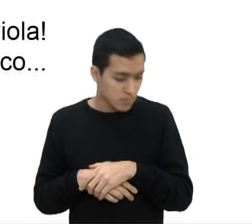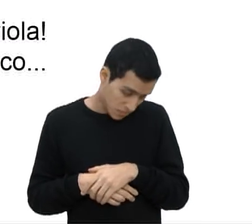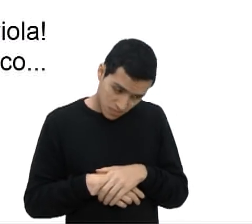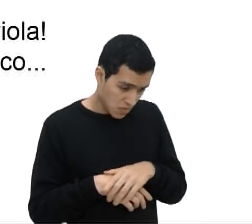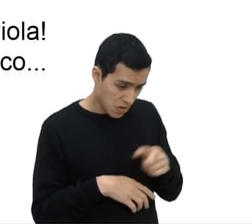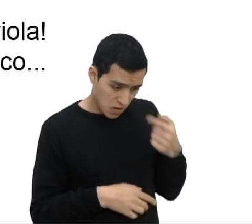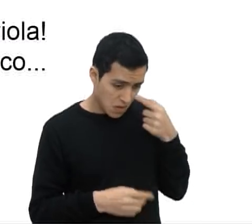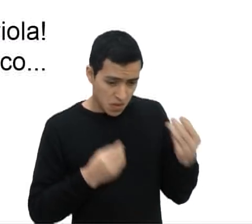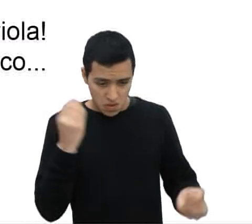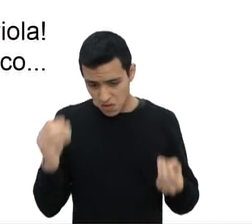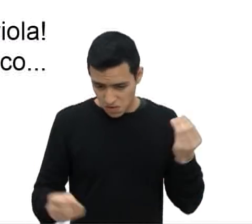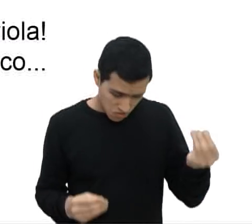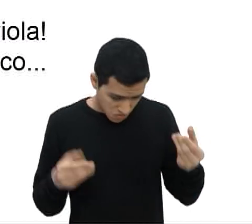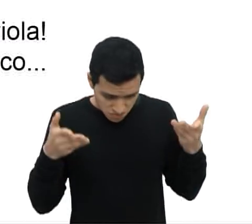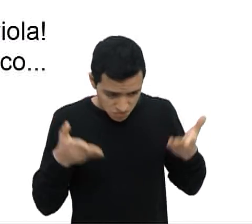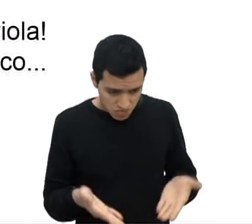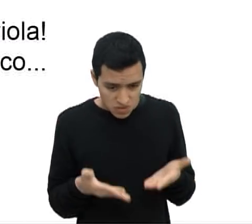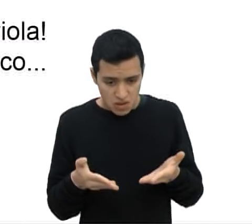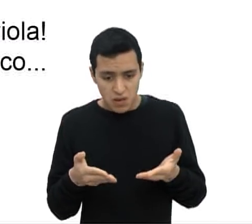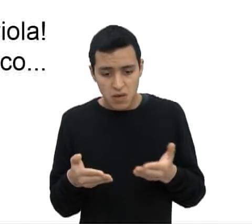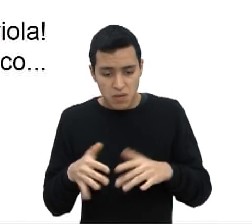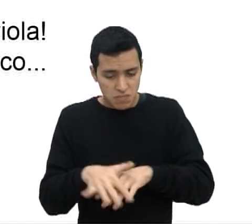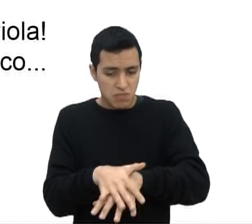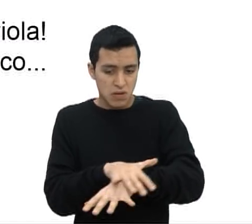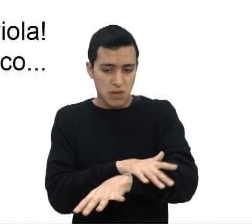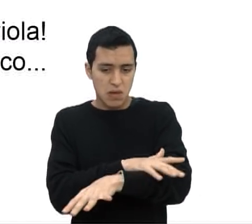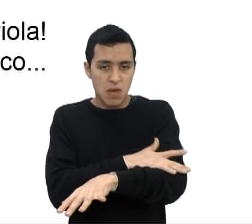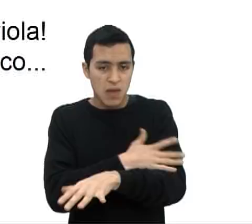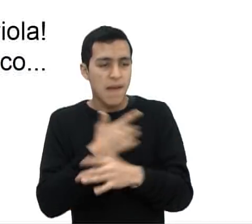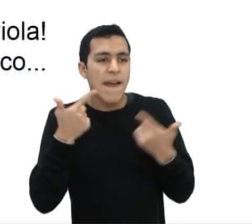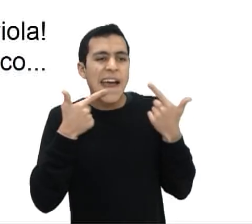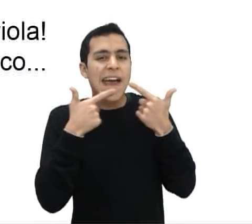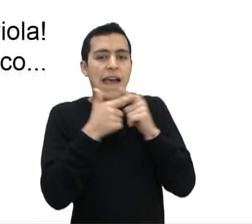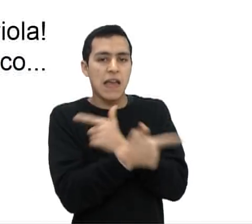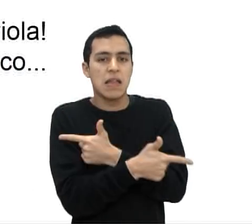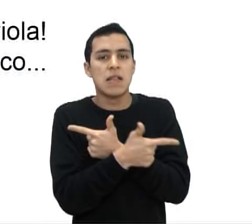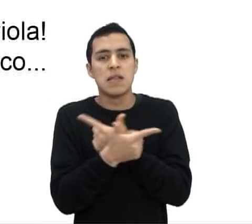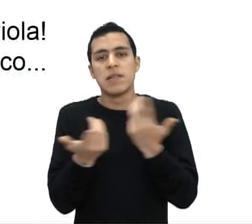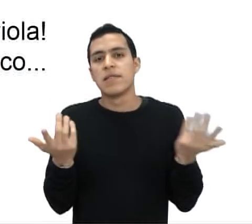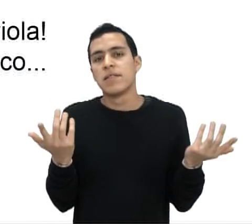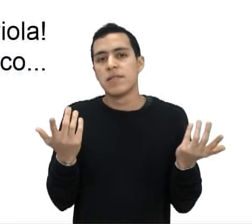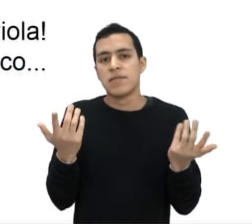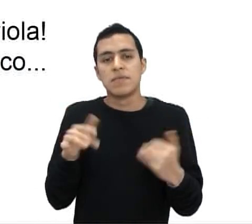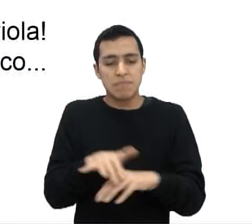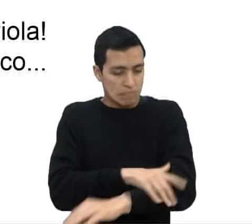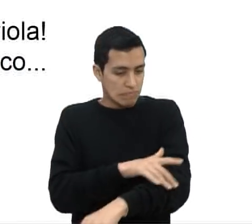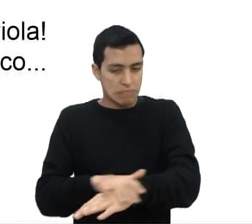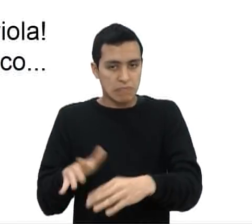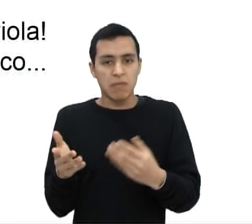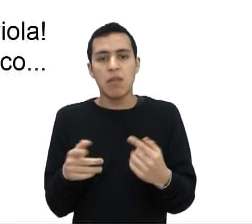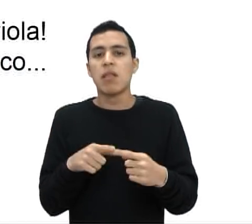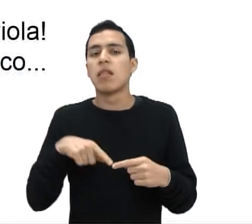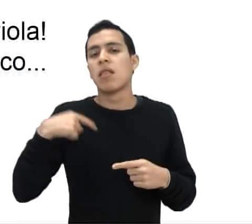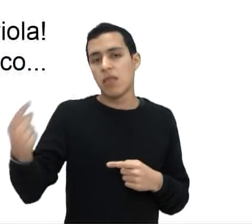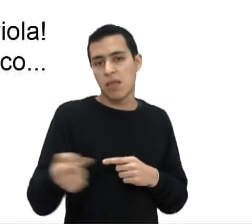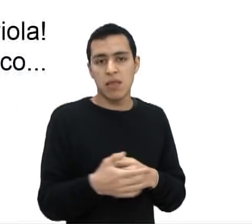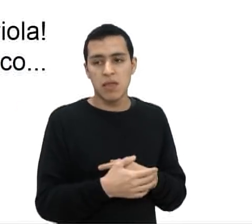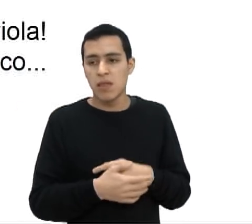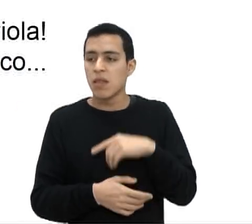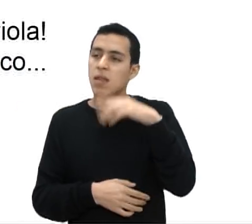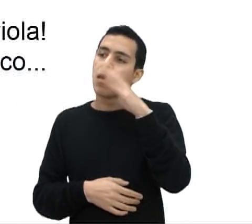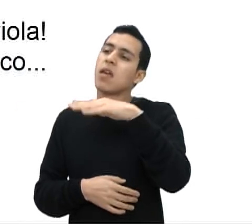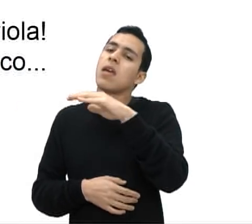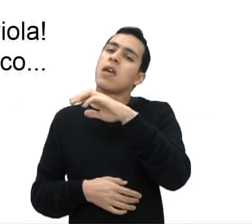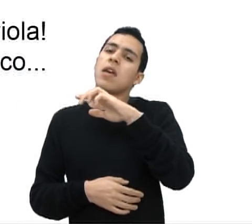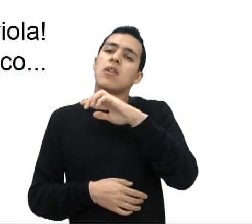está meu linho. Passa a mão pela roupa, risonho, para fora. Na sequência, ei